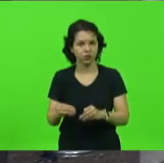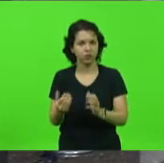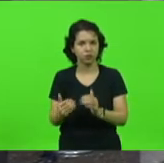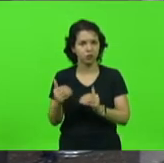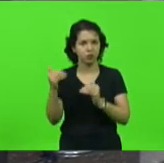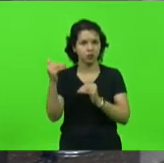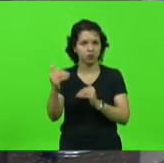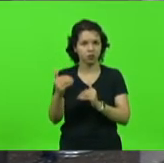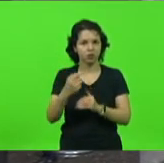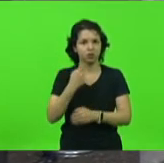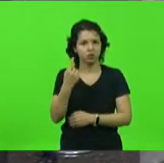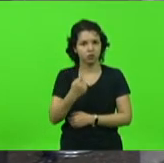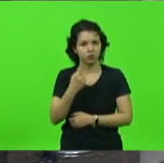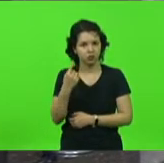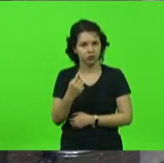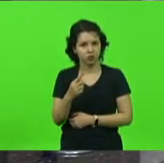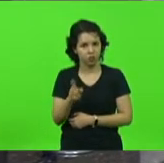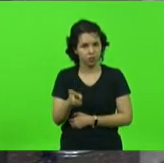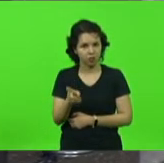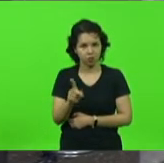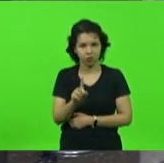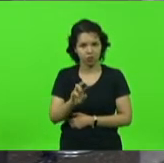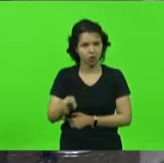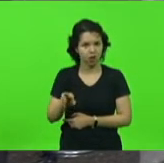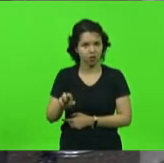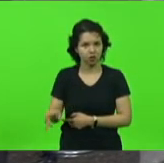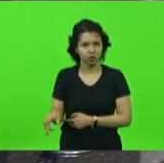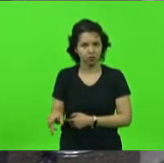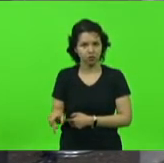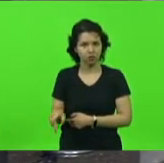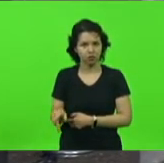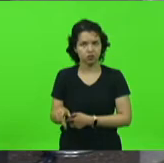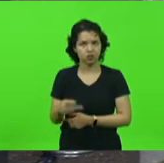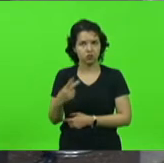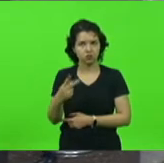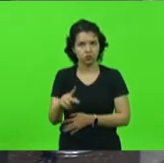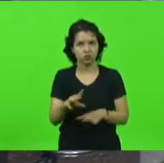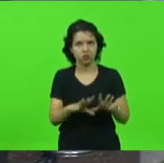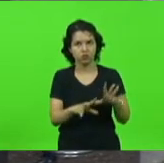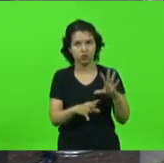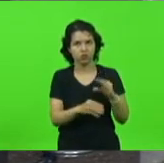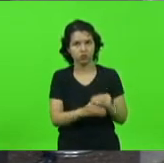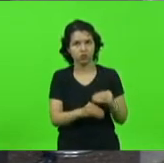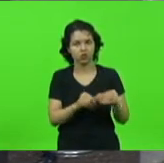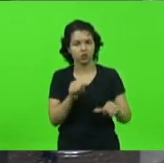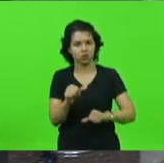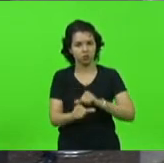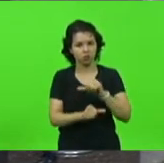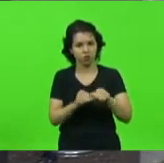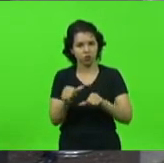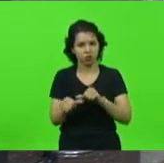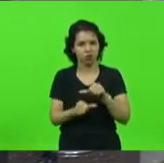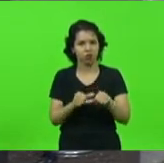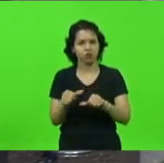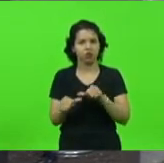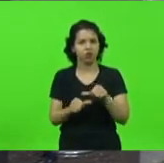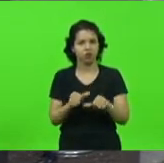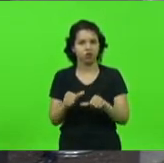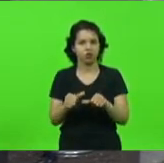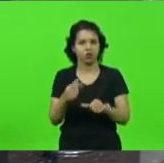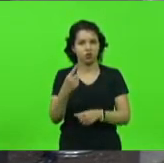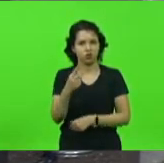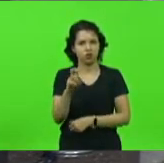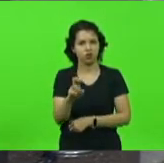seus deputados. Não é a mesma, deputado. A sua emenda, ela apenas modifica em alguns graus